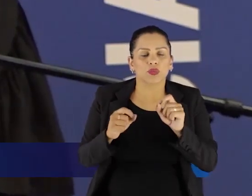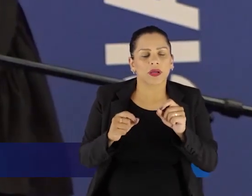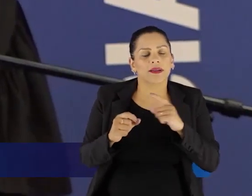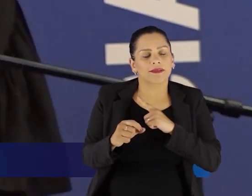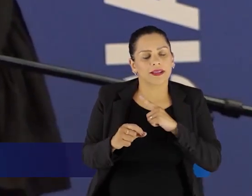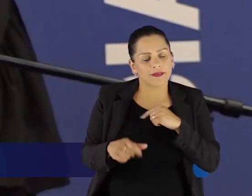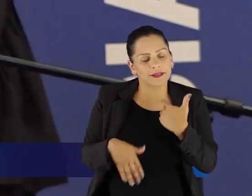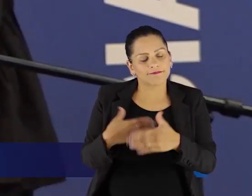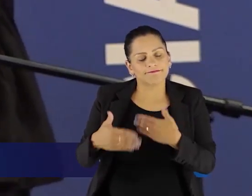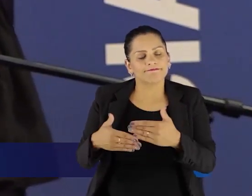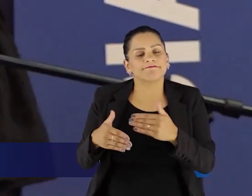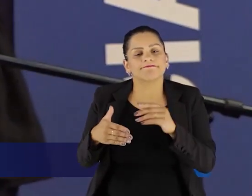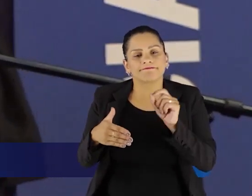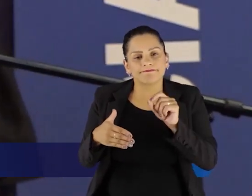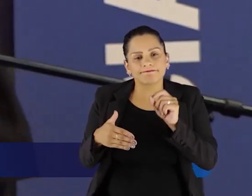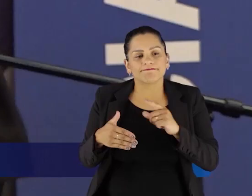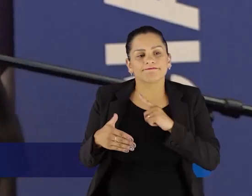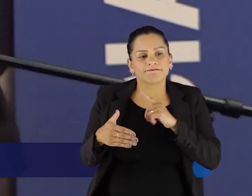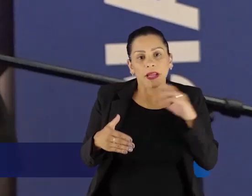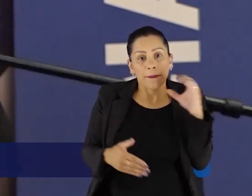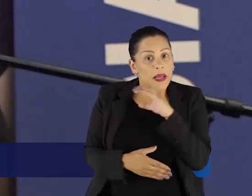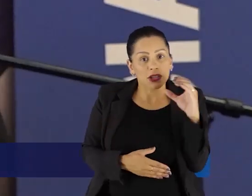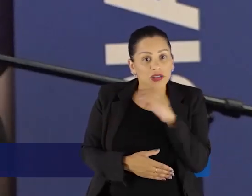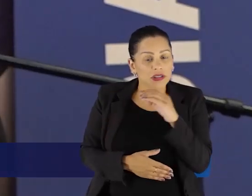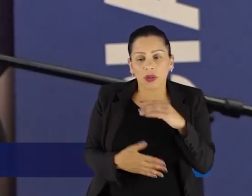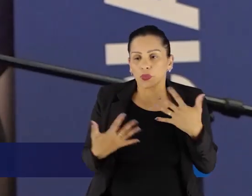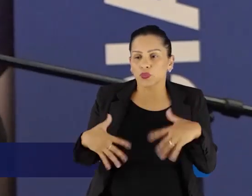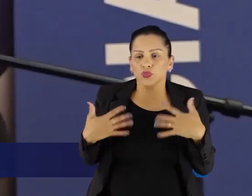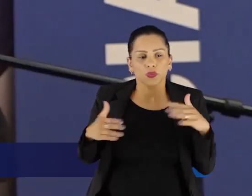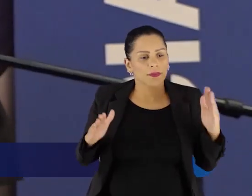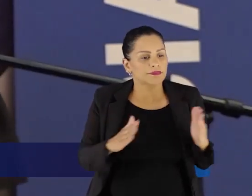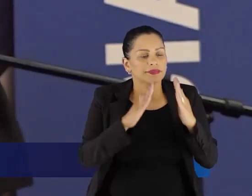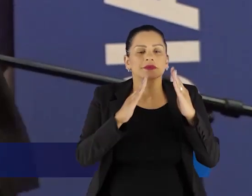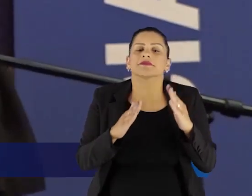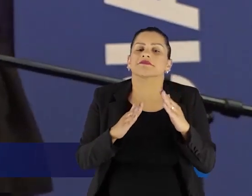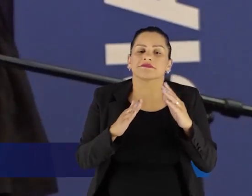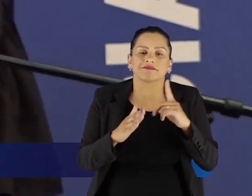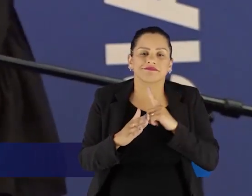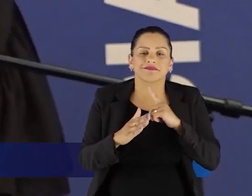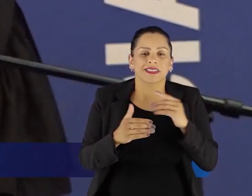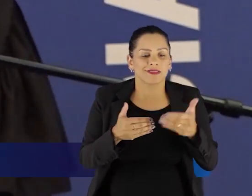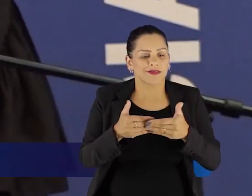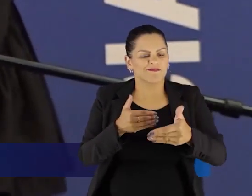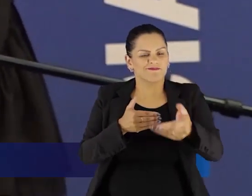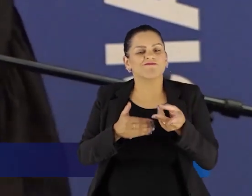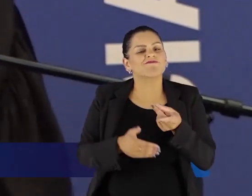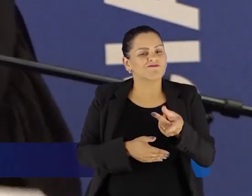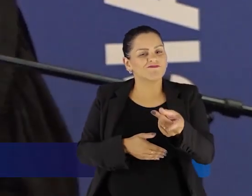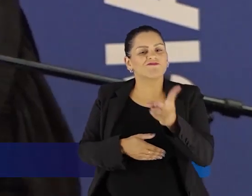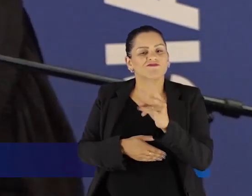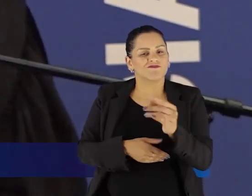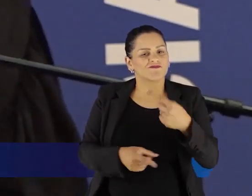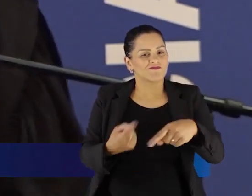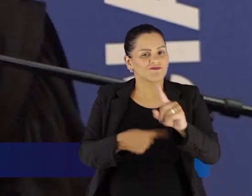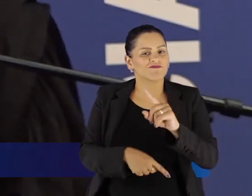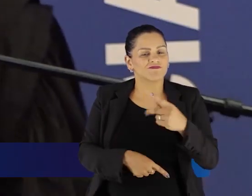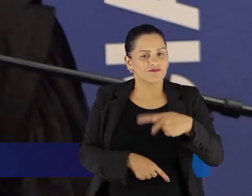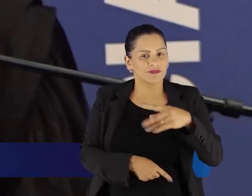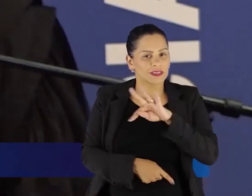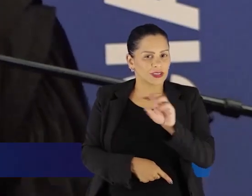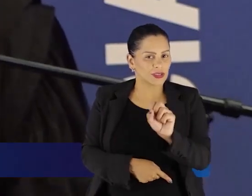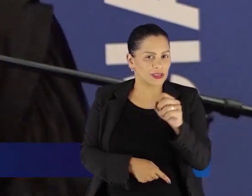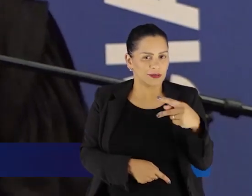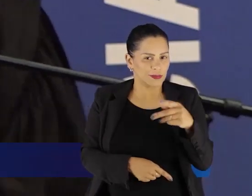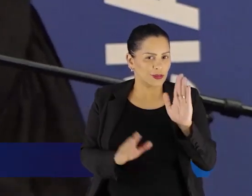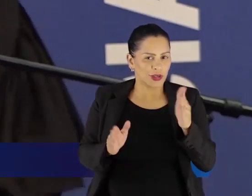para fazer frente a uma situação emergencial está no frutos definitivos para o Tribunal de Justiça Como já foi